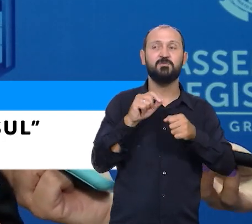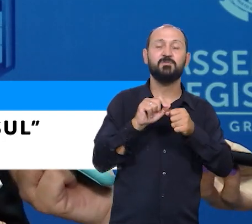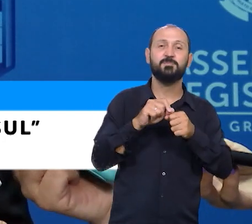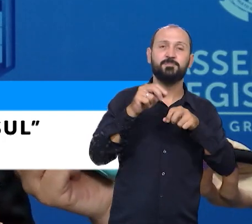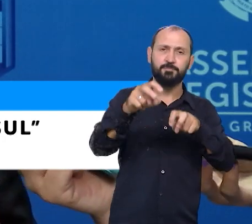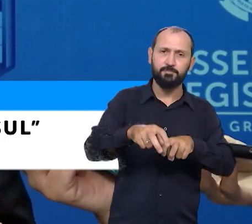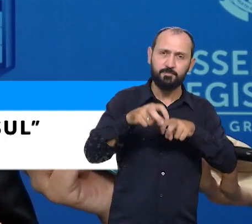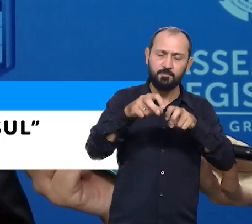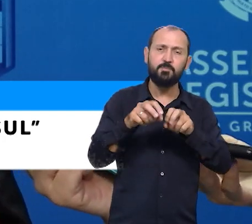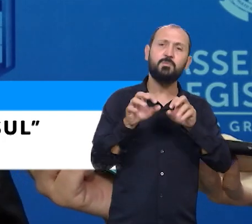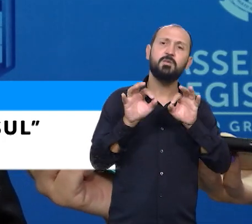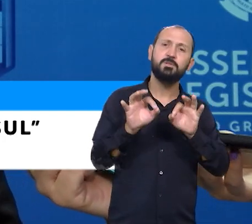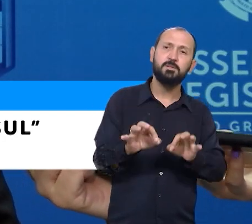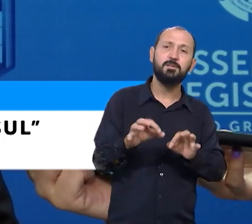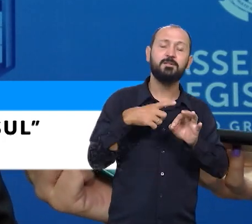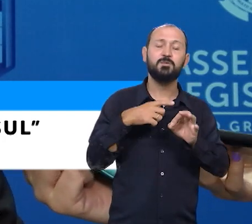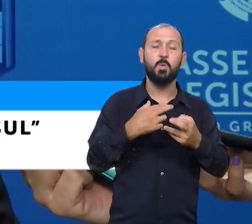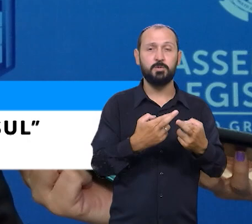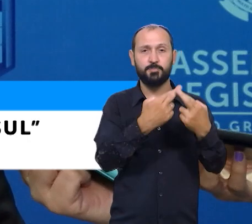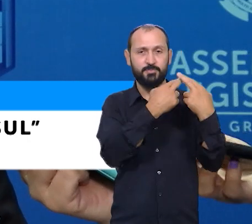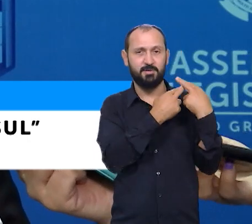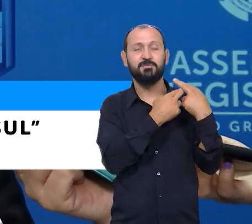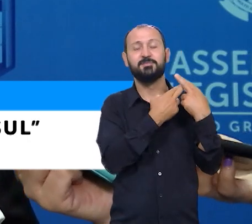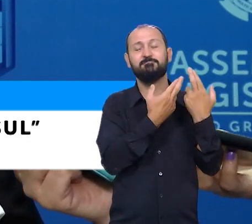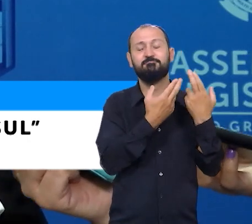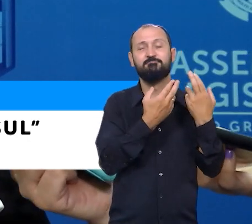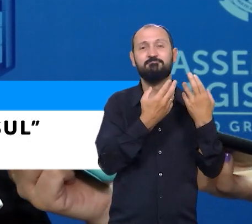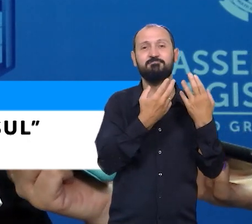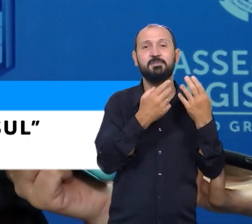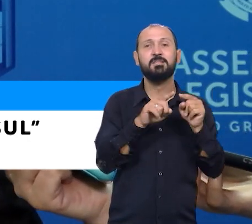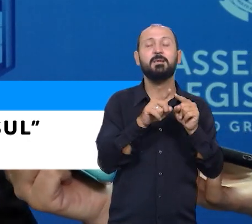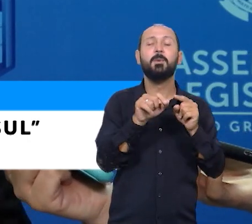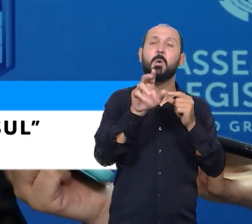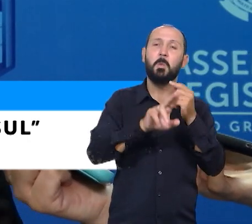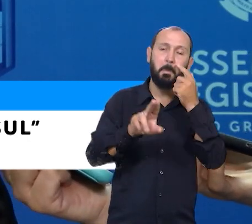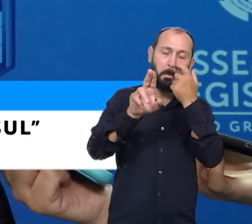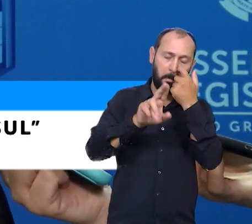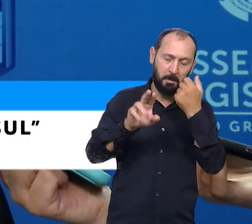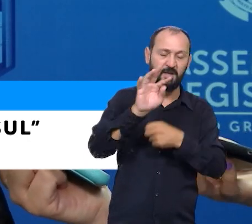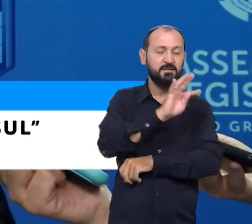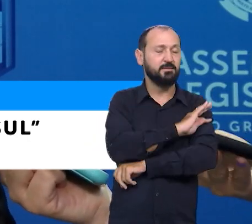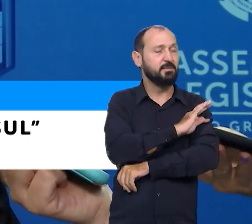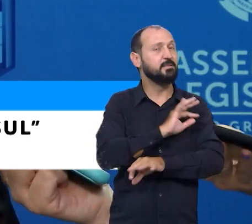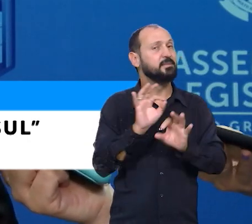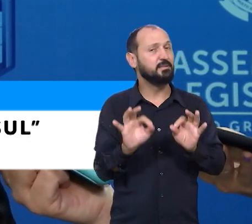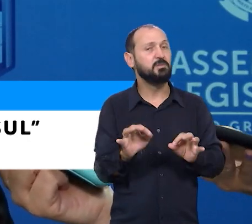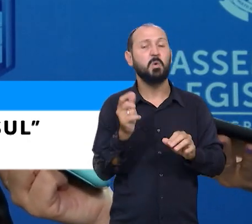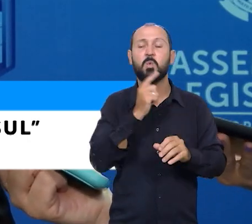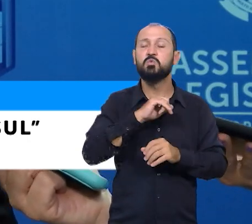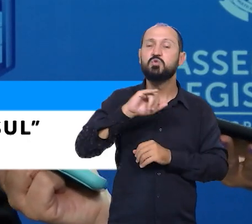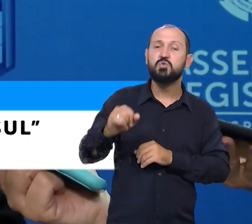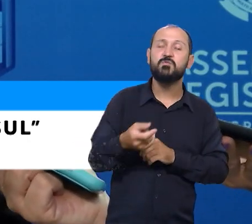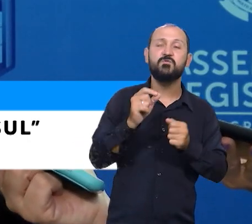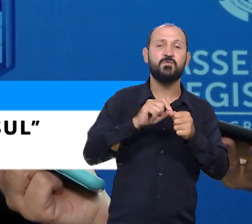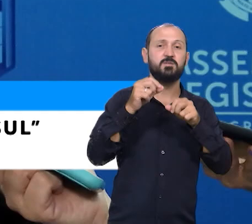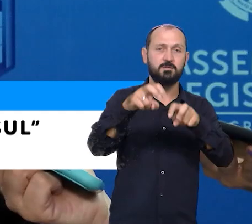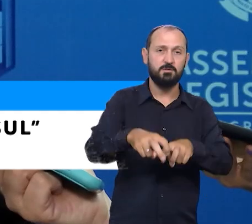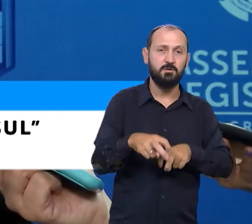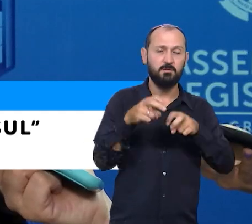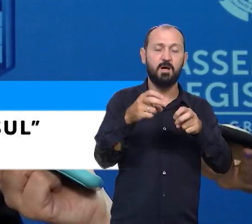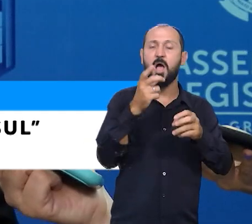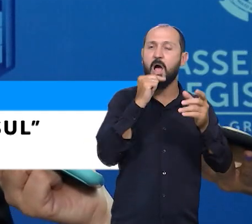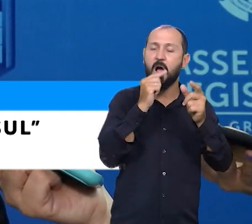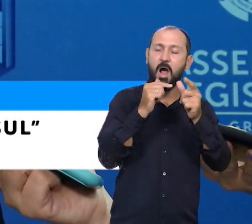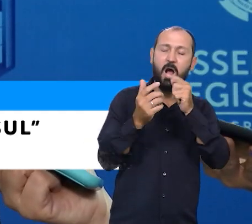práticas, fazendo a agricultura de uma forma responsável e usando as técnicas corretas, é possível sim fazer